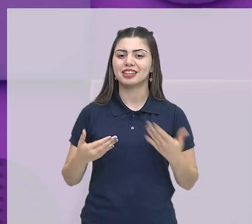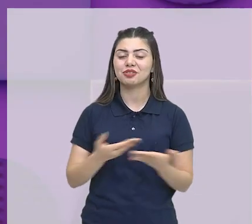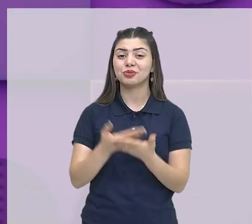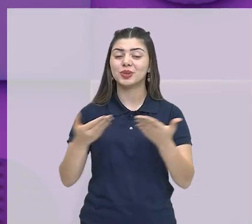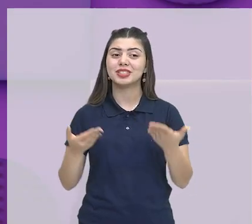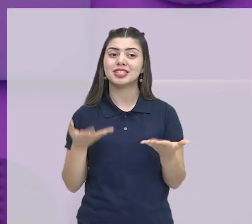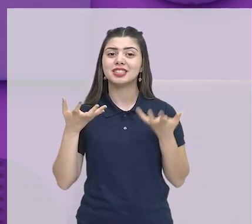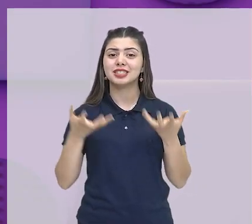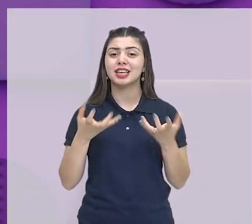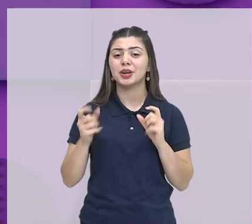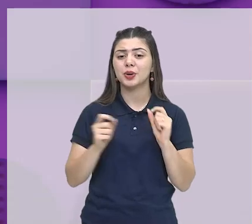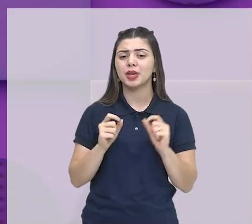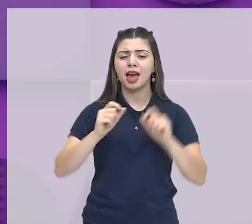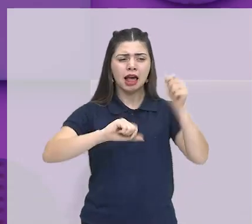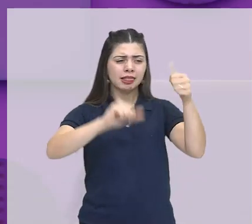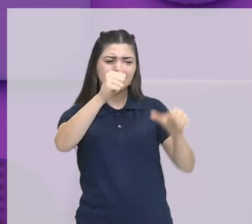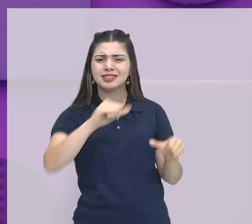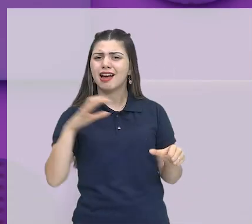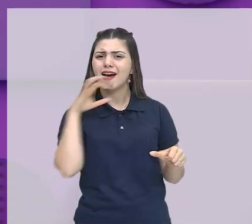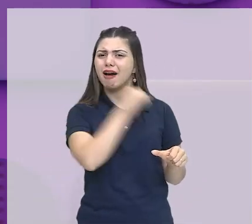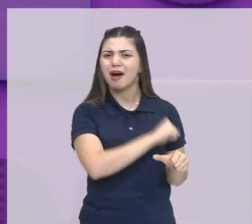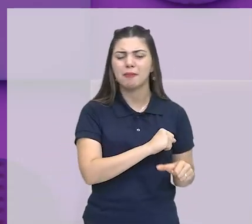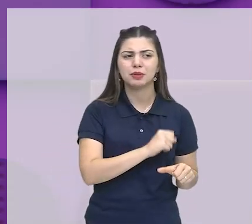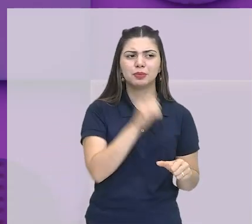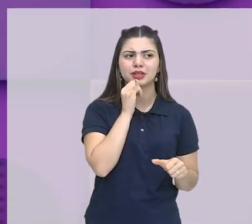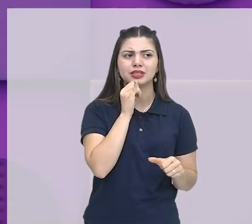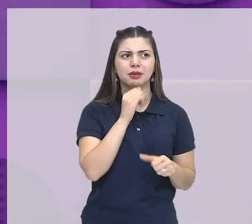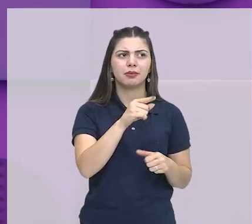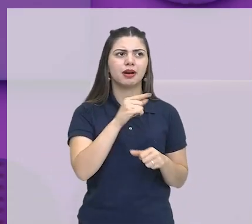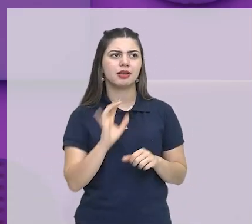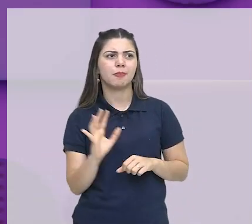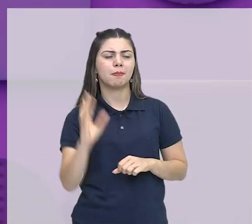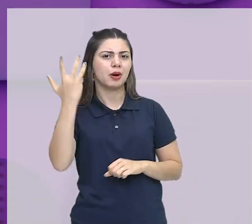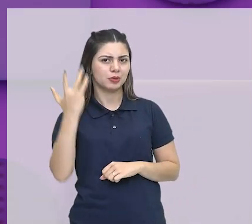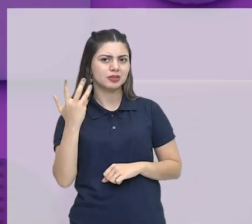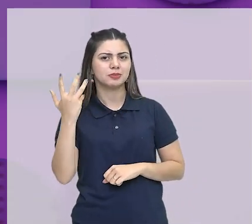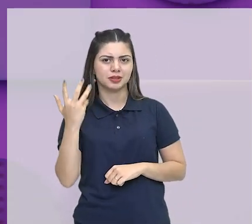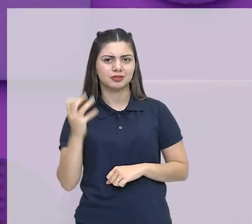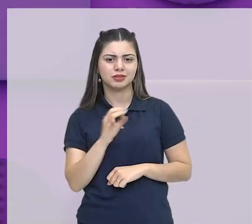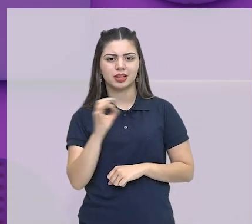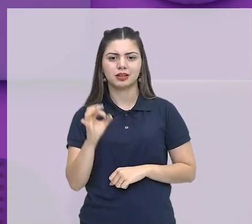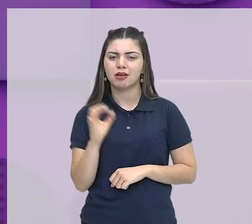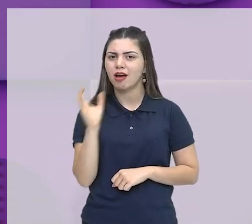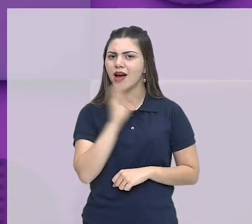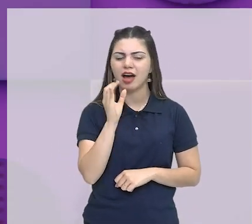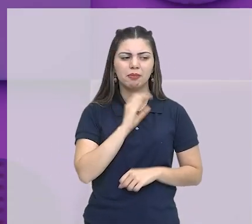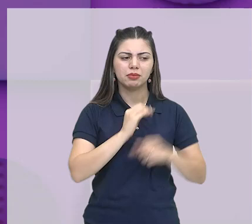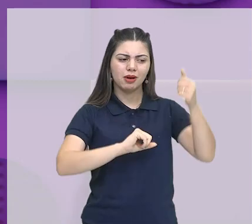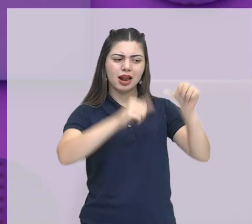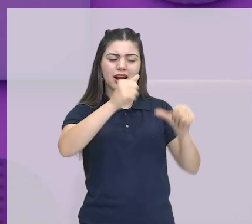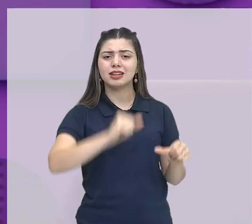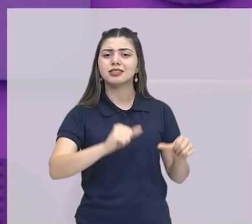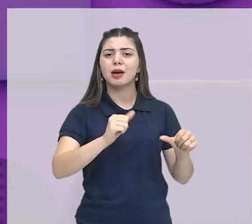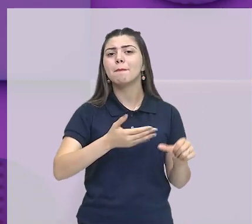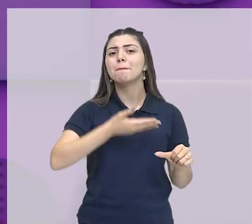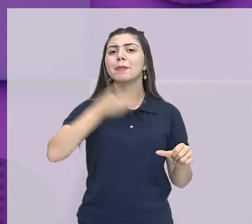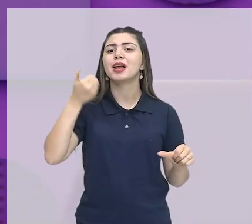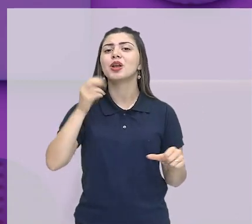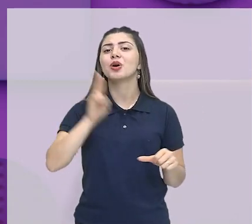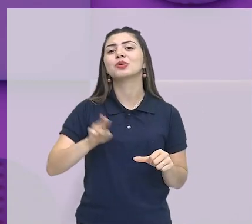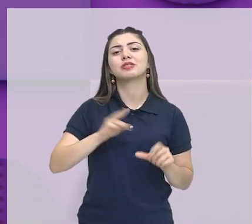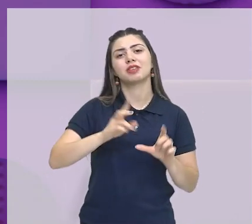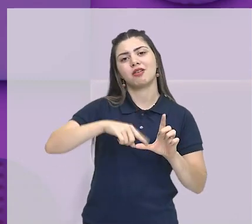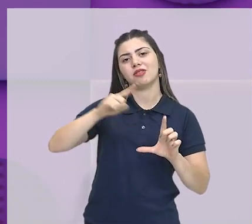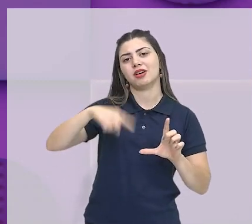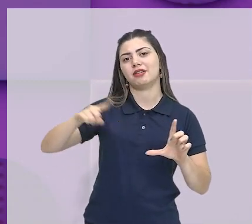está querendo fazer uma análise rápida de um determinado fenômeno, certo? O mais indicado é a utilização